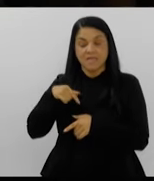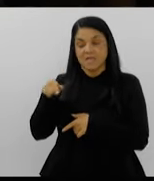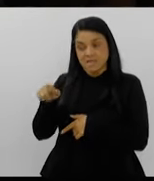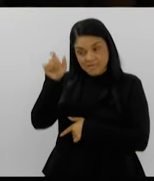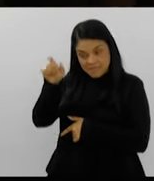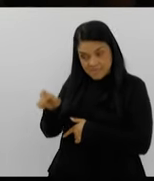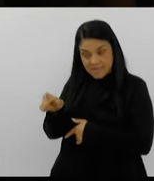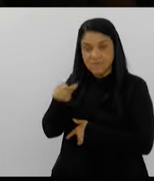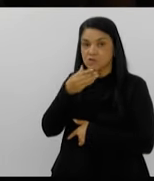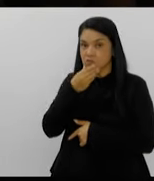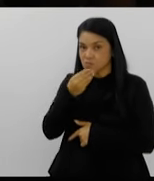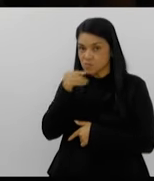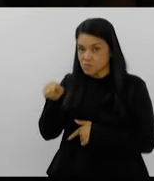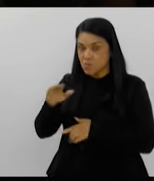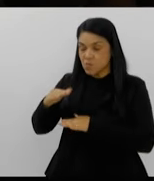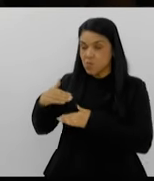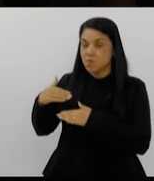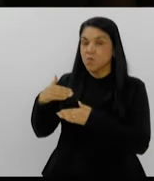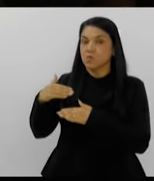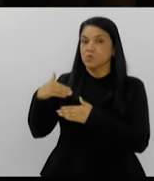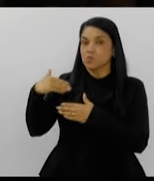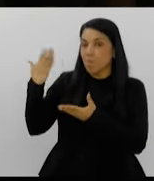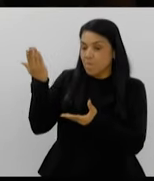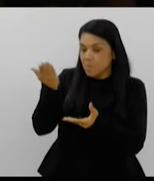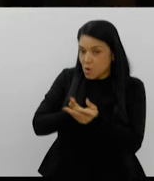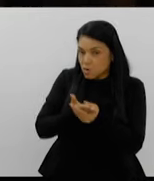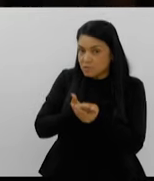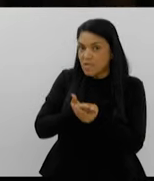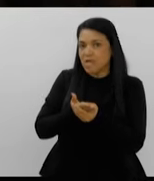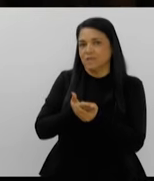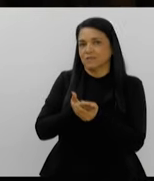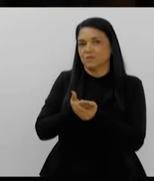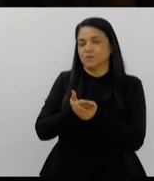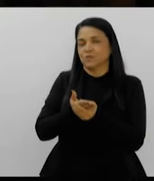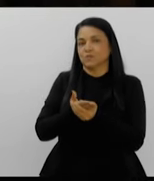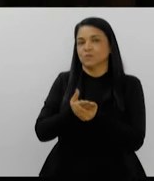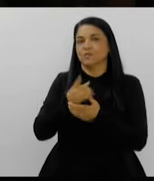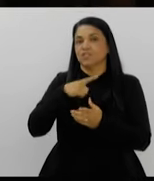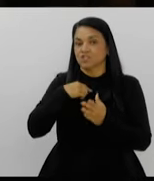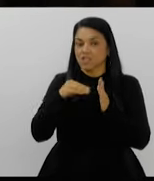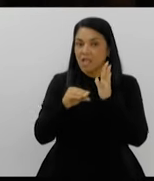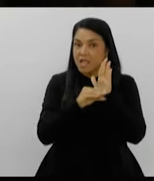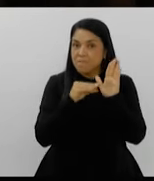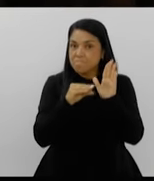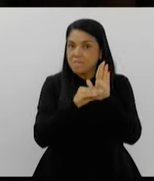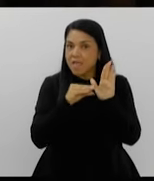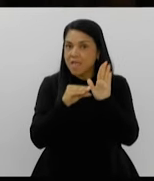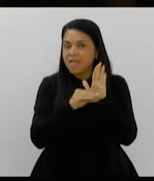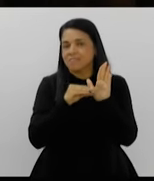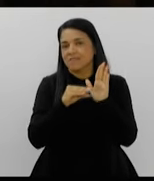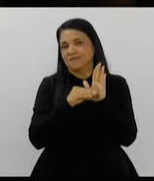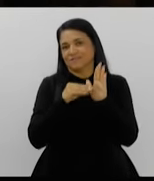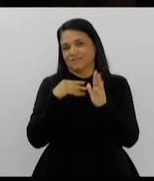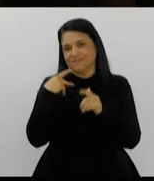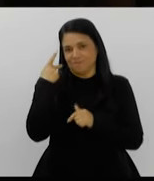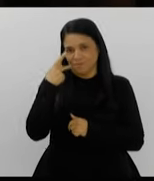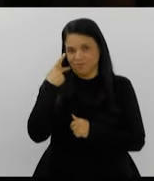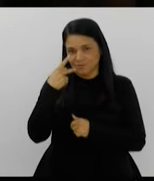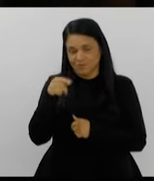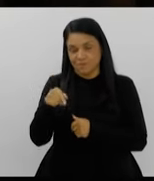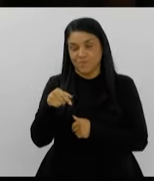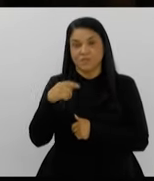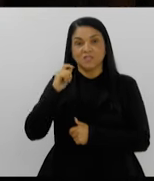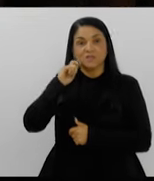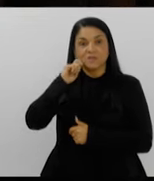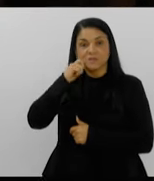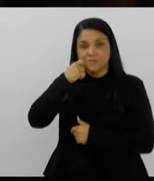processo gravíssimo envolvendo questões relacionadas a emendas parlamentares e Eduardo Paes não poderia correr o risco